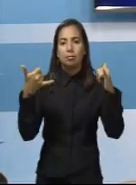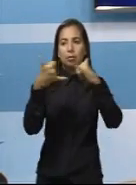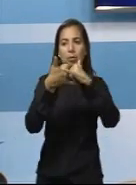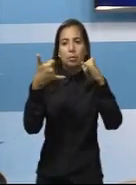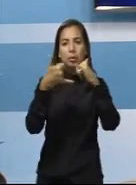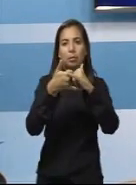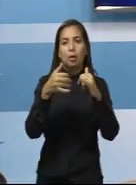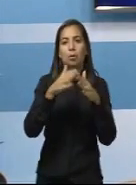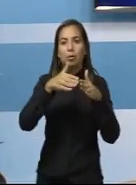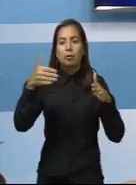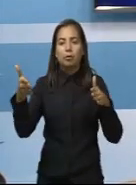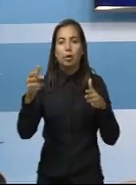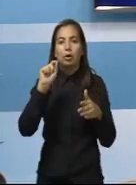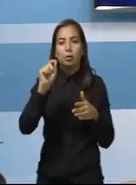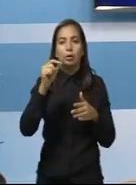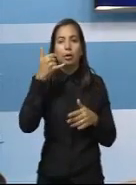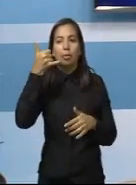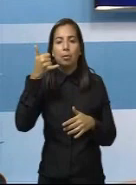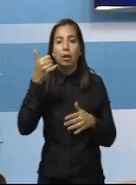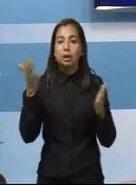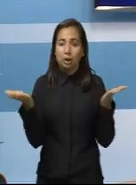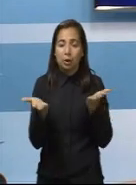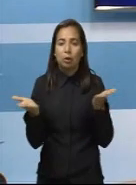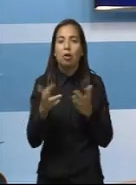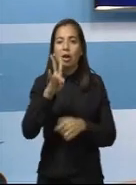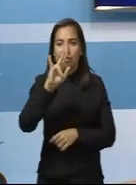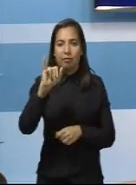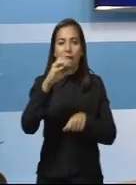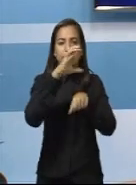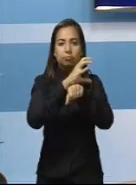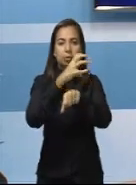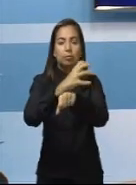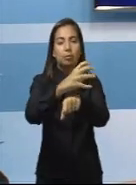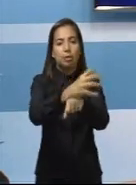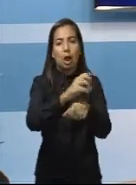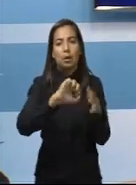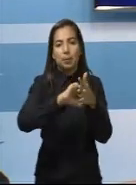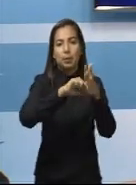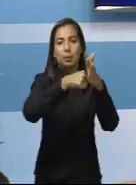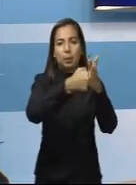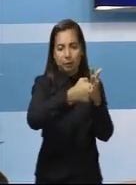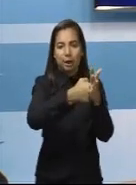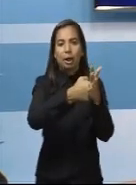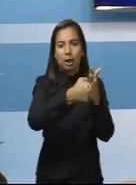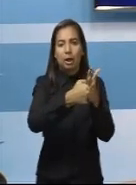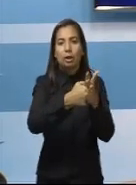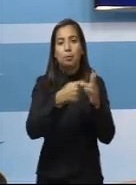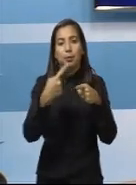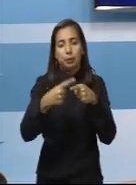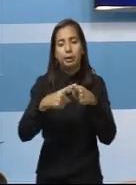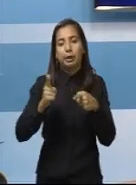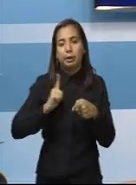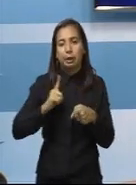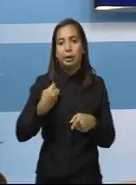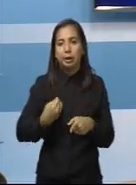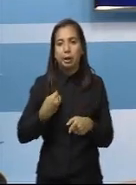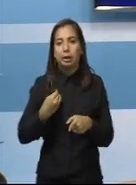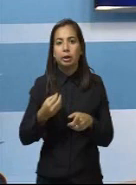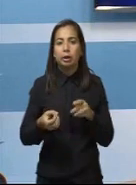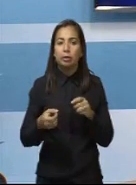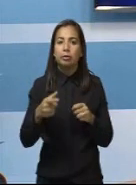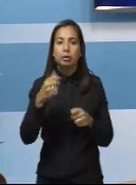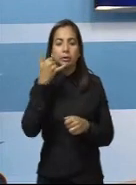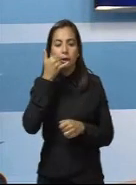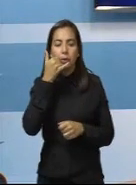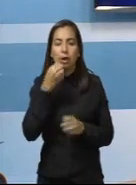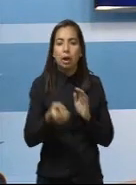dos telefones celulares. Então, já que os celulares parecem inevitáveis entrar nos presídios, agora a lei vem